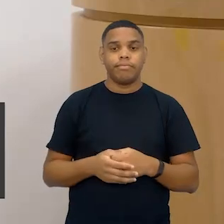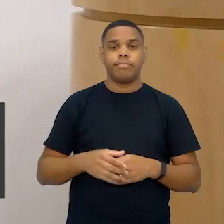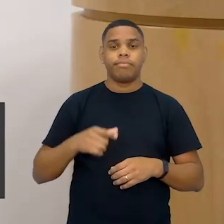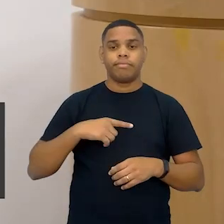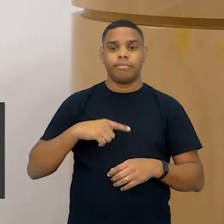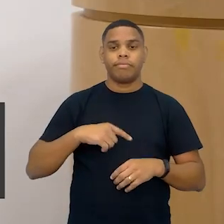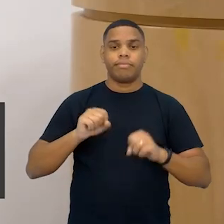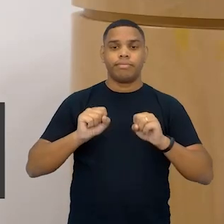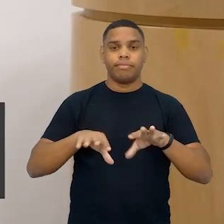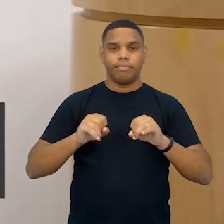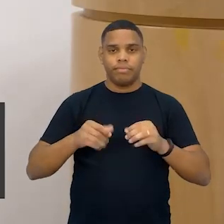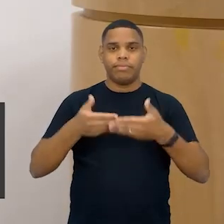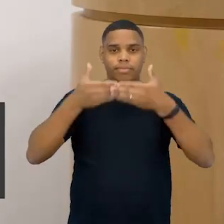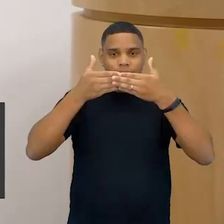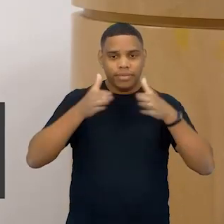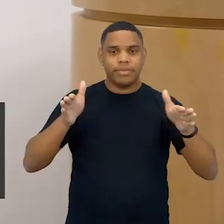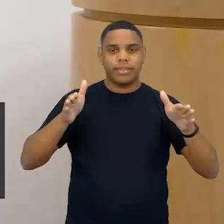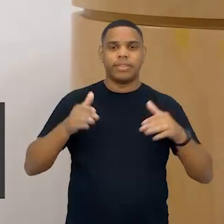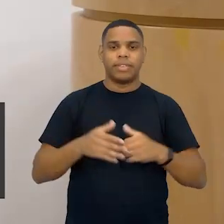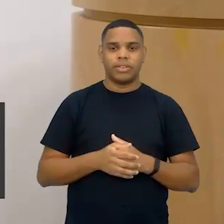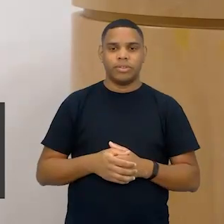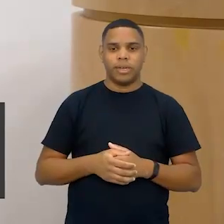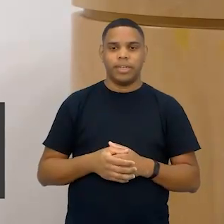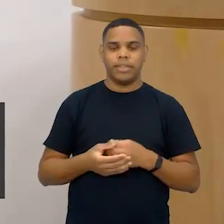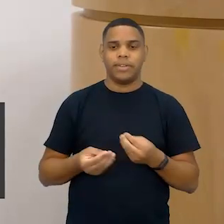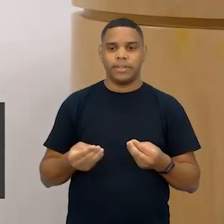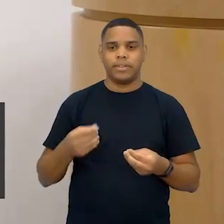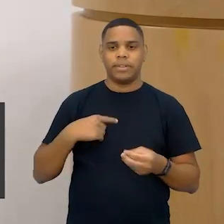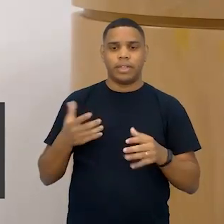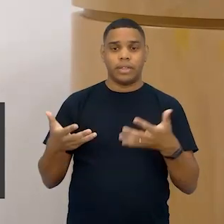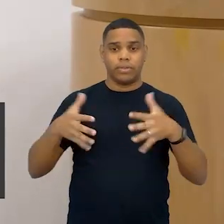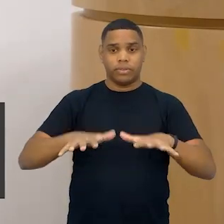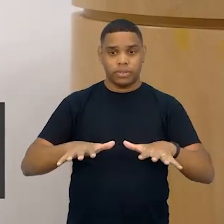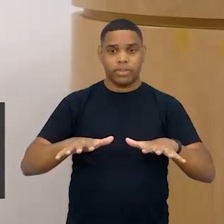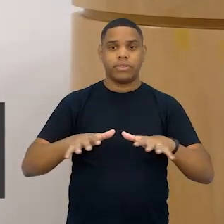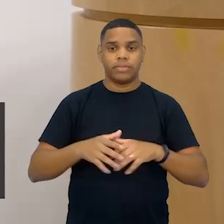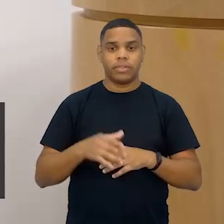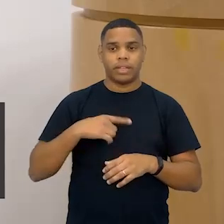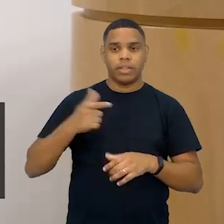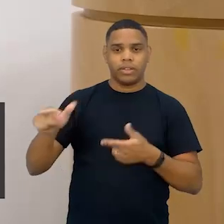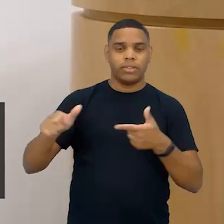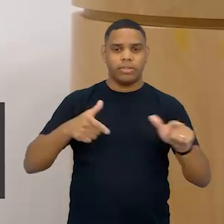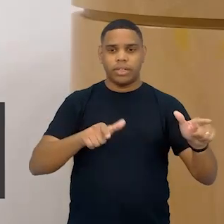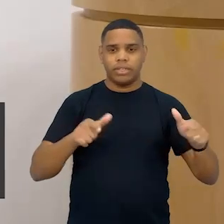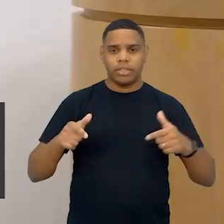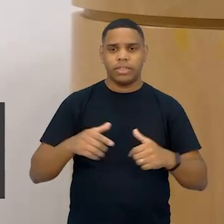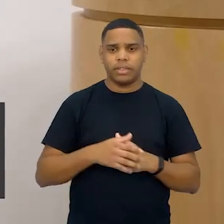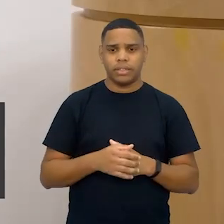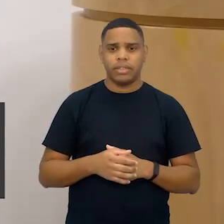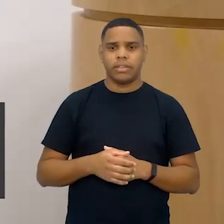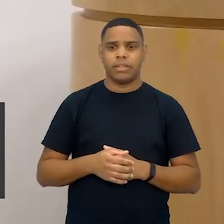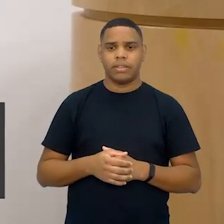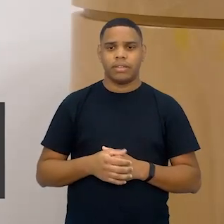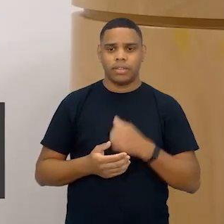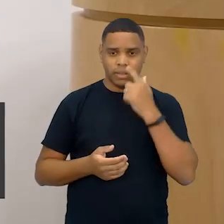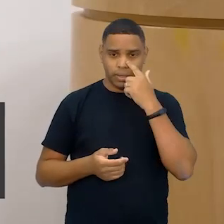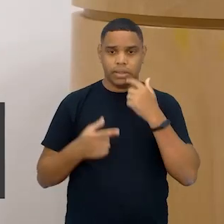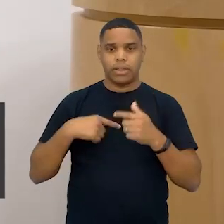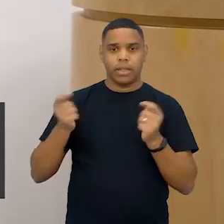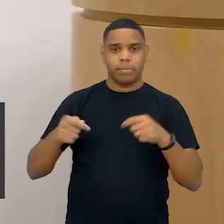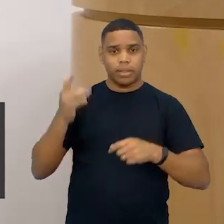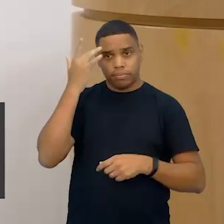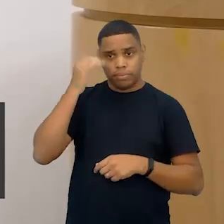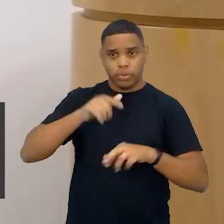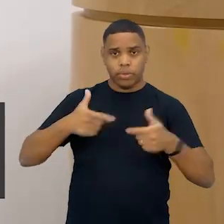educação mais ampla, mais inclusiva, que você consegue olhar outras dimensões de